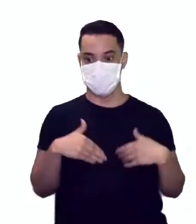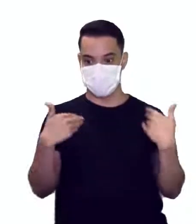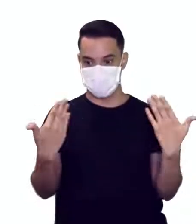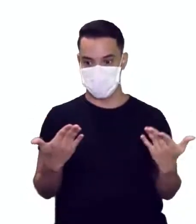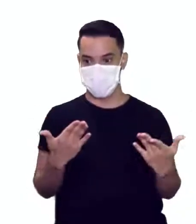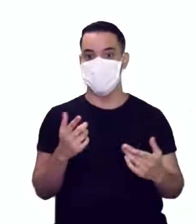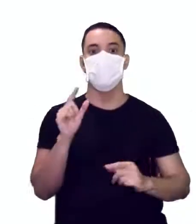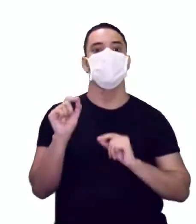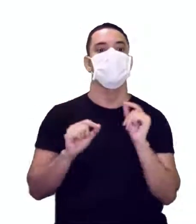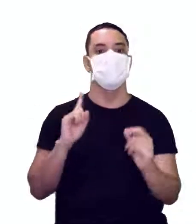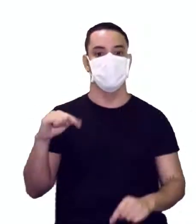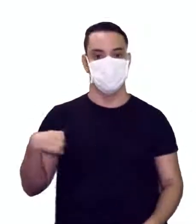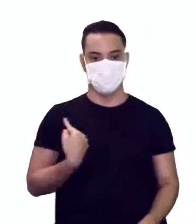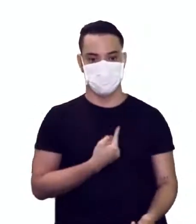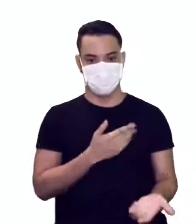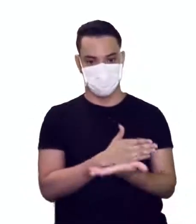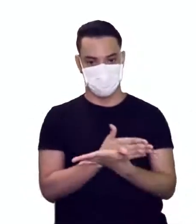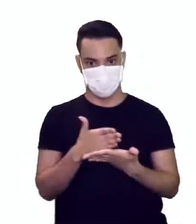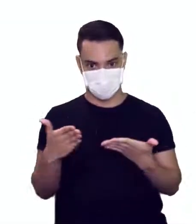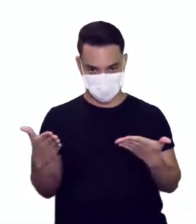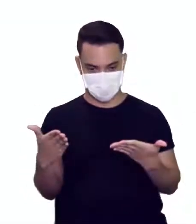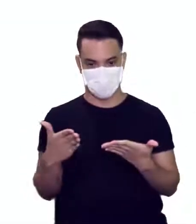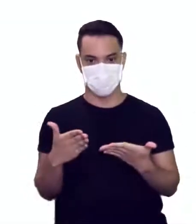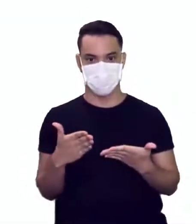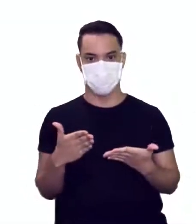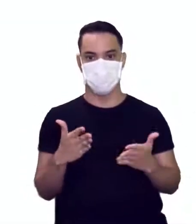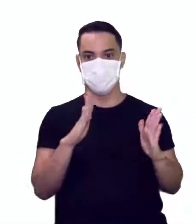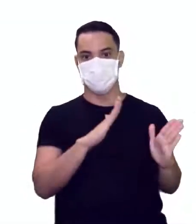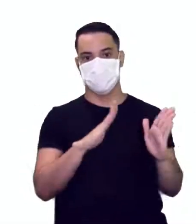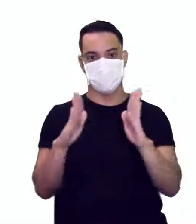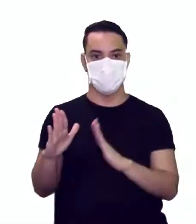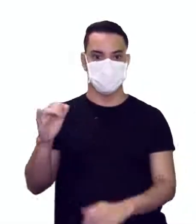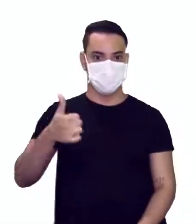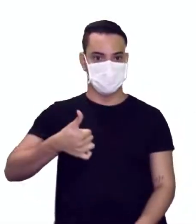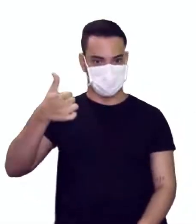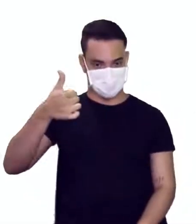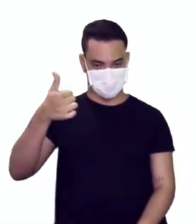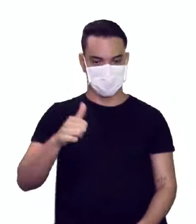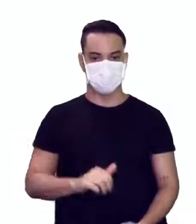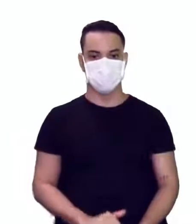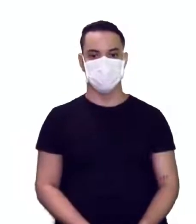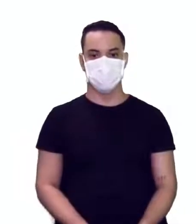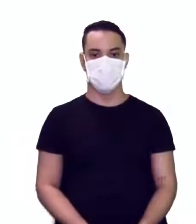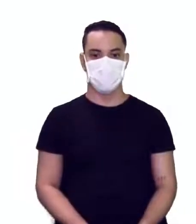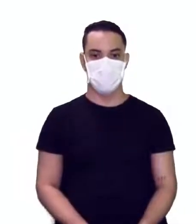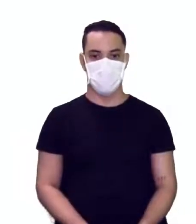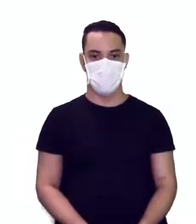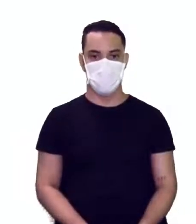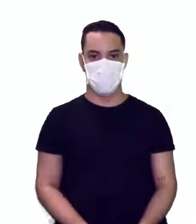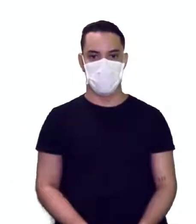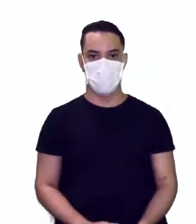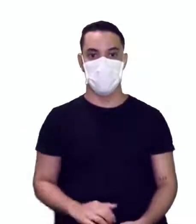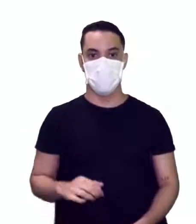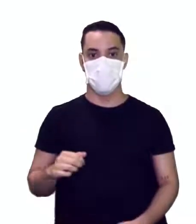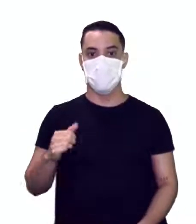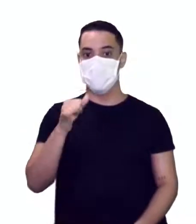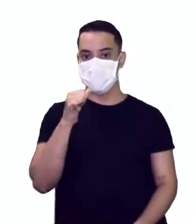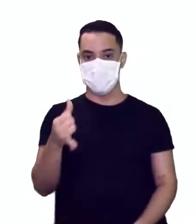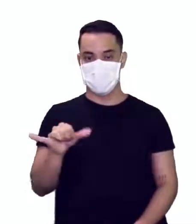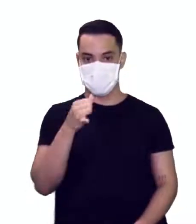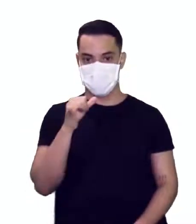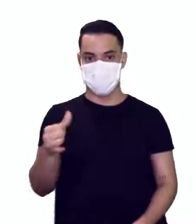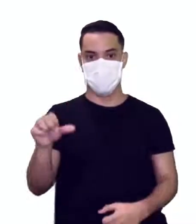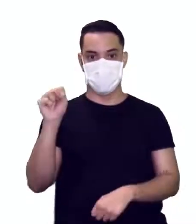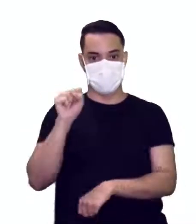vamos começar? Eletrostática, parte 1. Na nossa parte 1 de eletrostática, nós